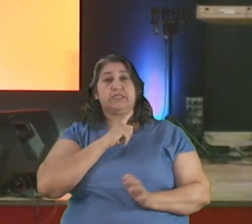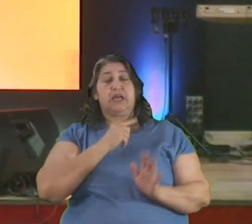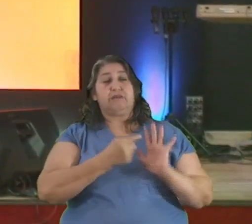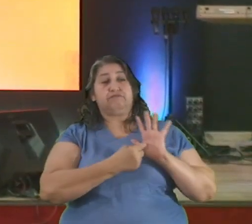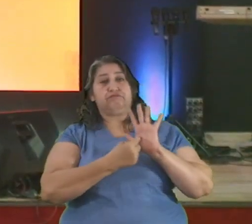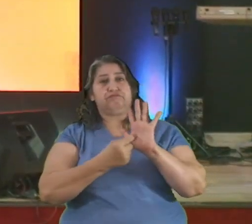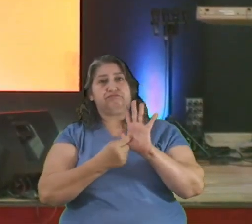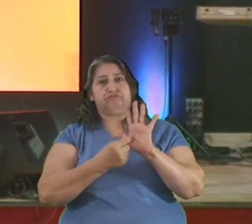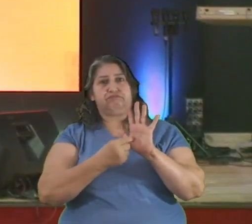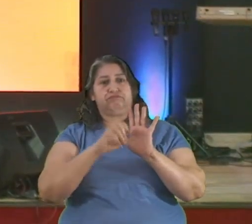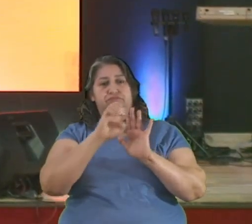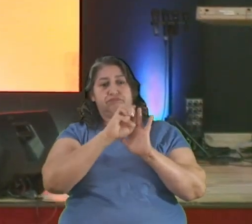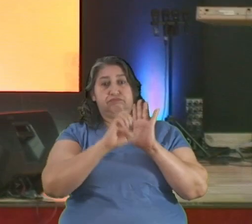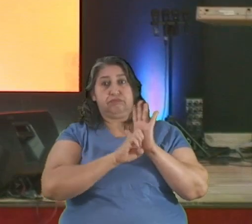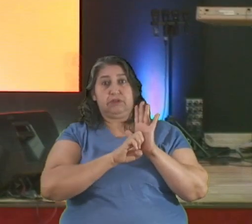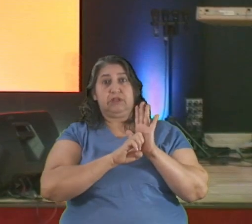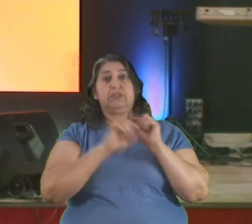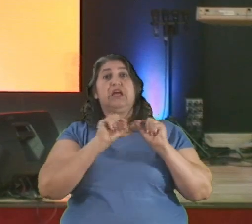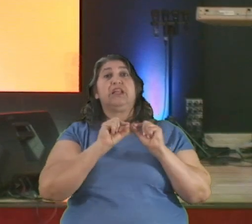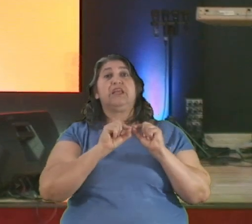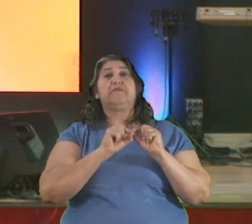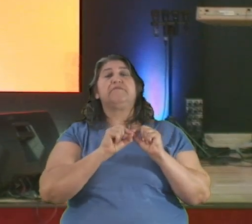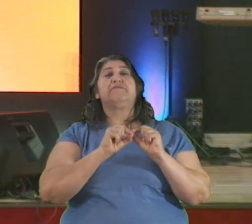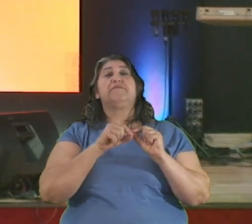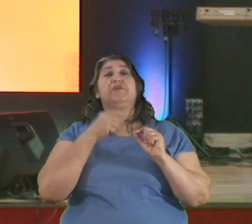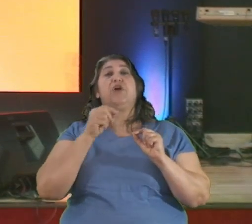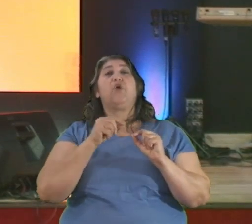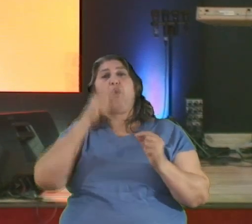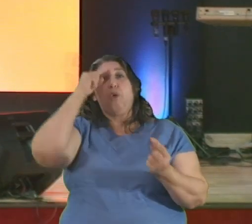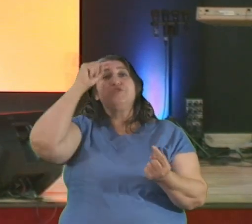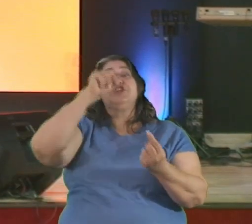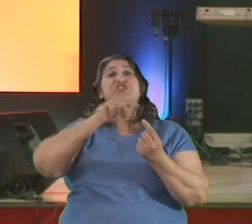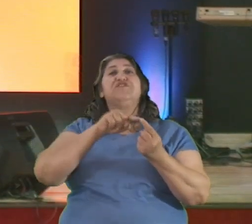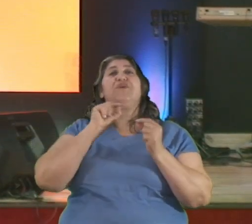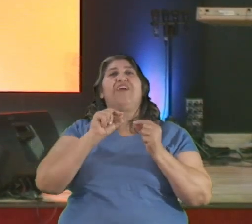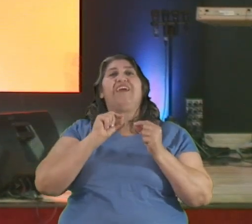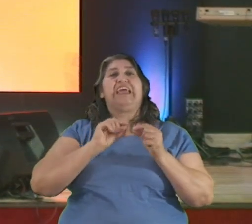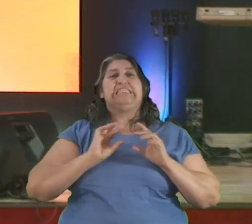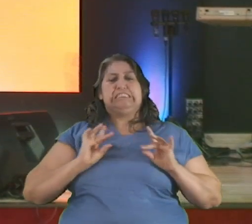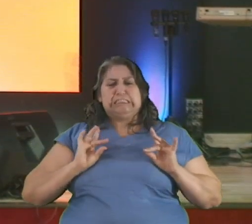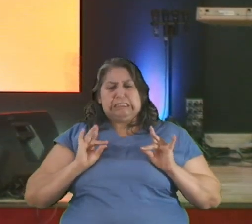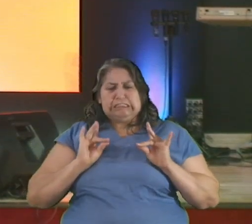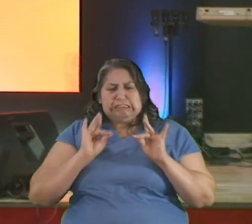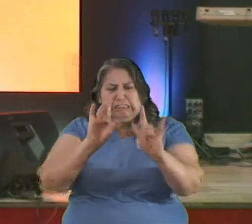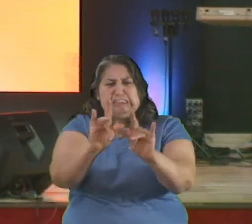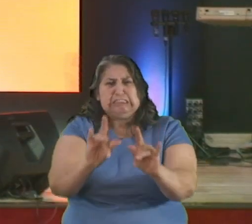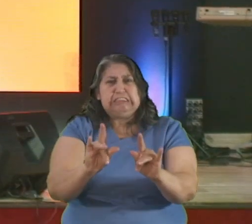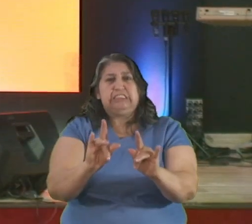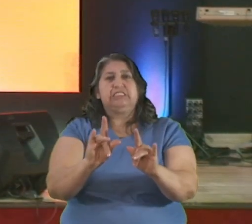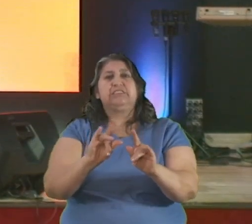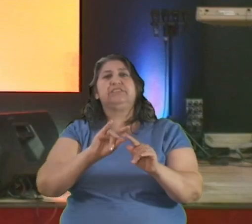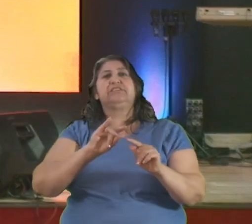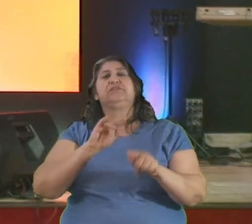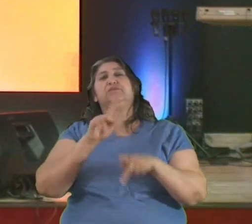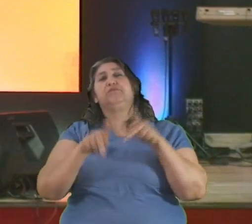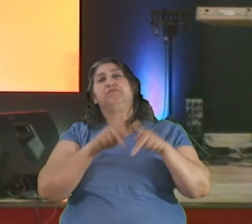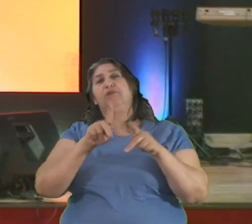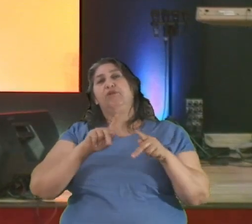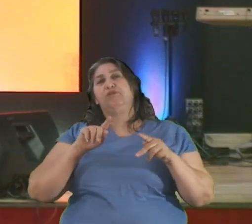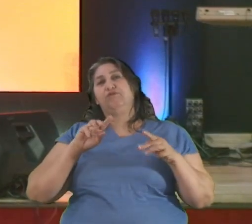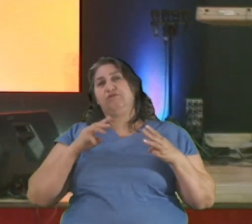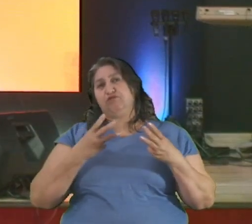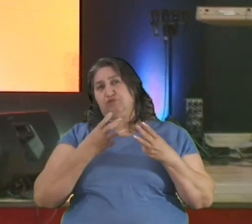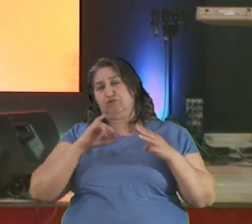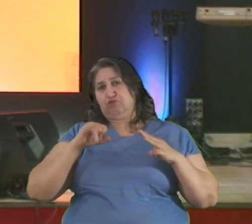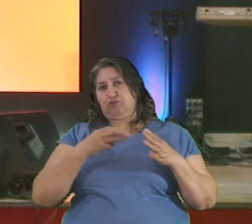exposto o objetivo deles: aniquilar com Israel. Eu trouxe um trechozinho aqui do estatuto,